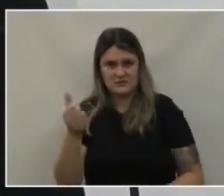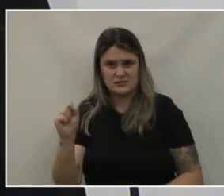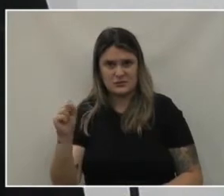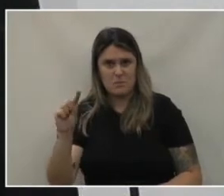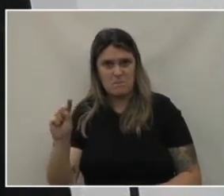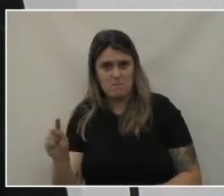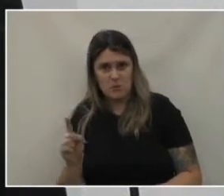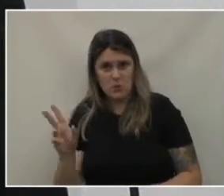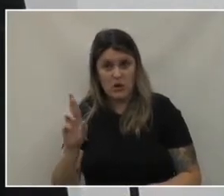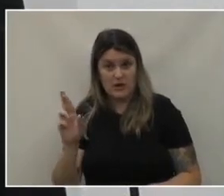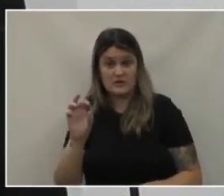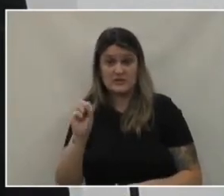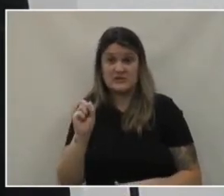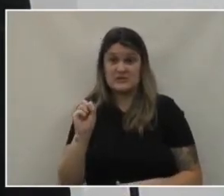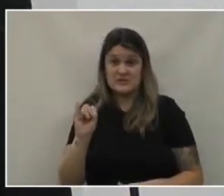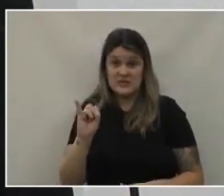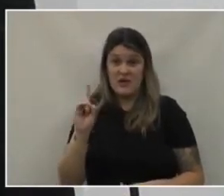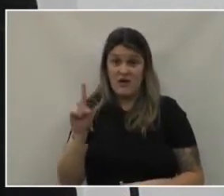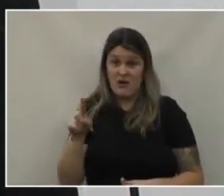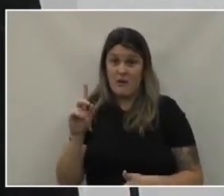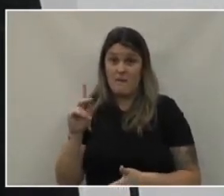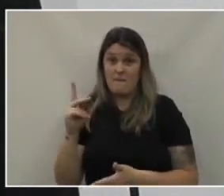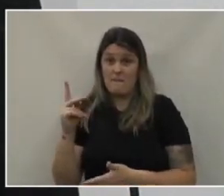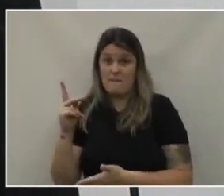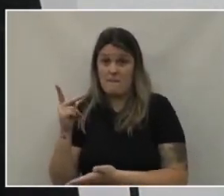mil. Se é que é para